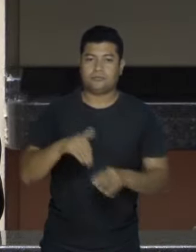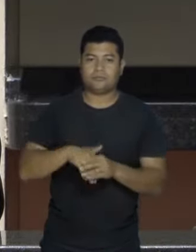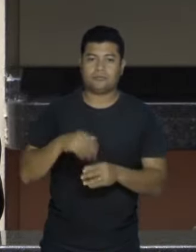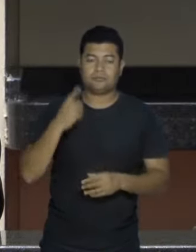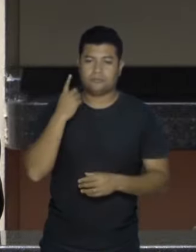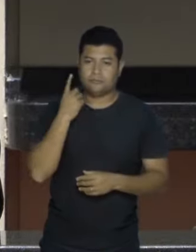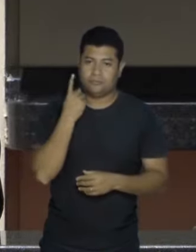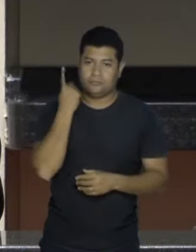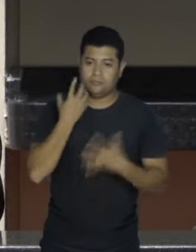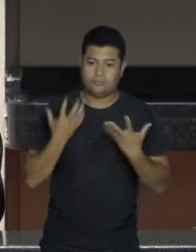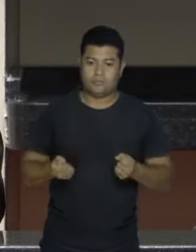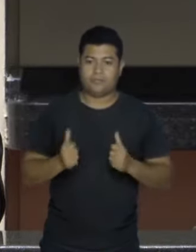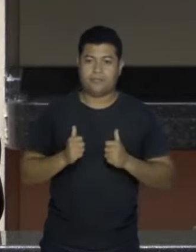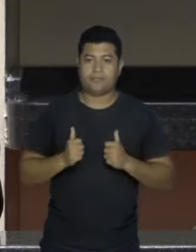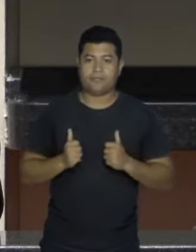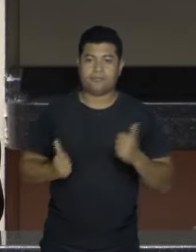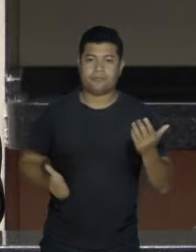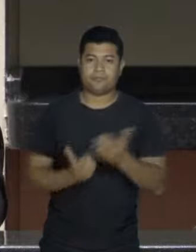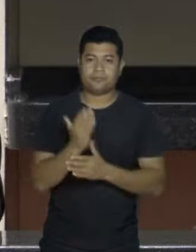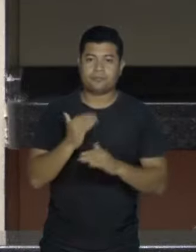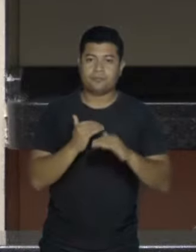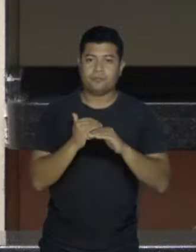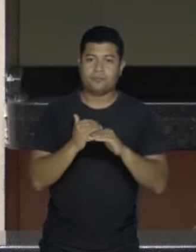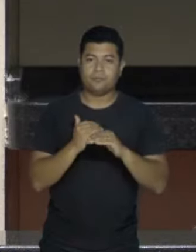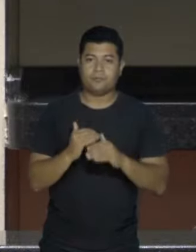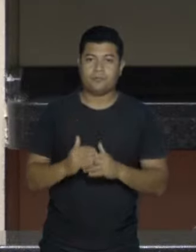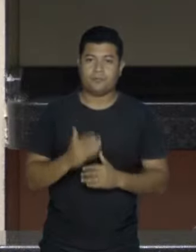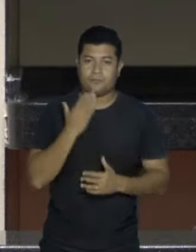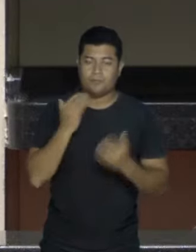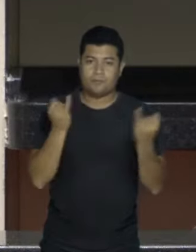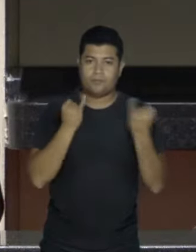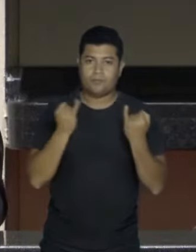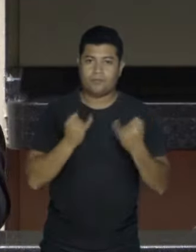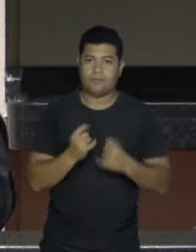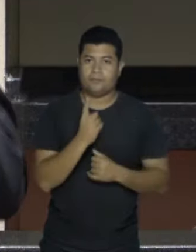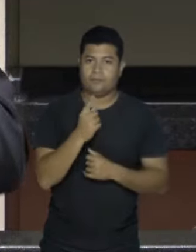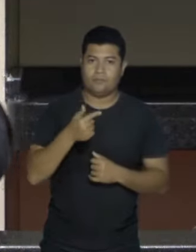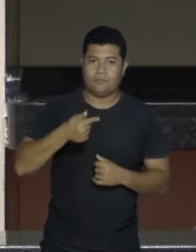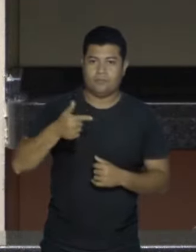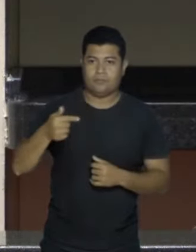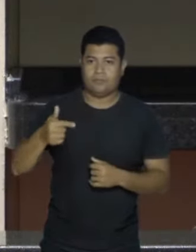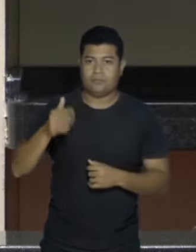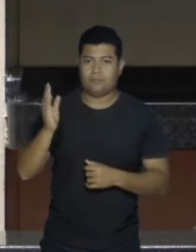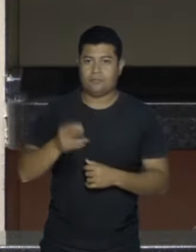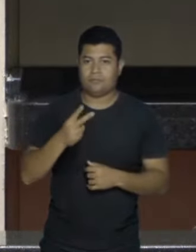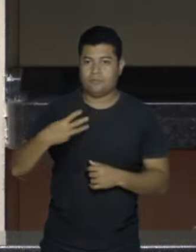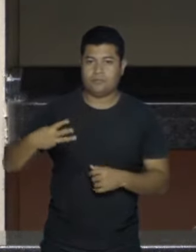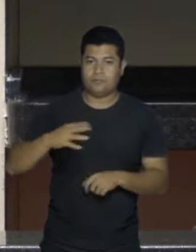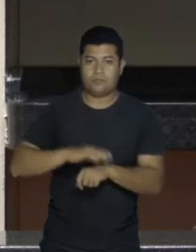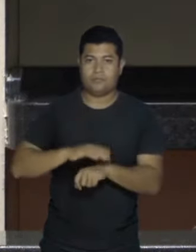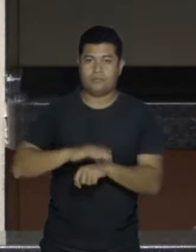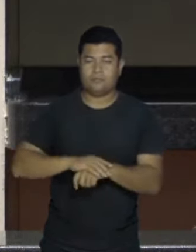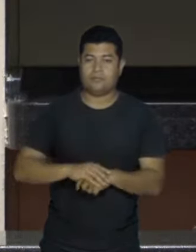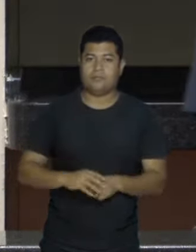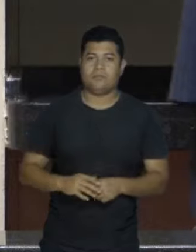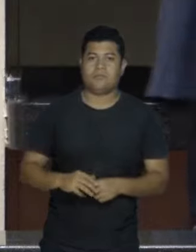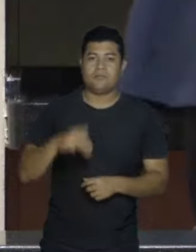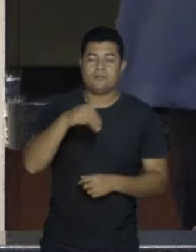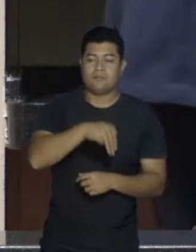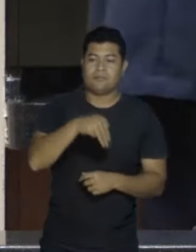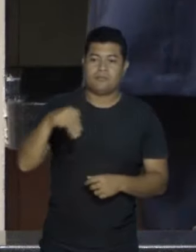permaneça como se encontra aprovado por unanimidade pedindo informação 177 2023 autoria Deputado Sérgio Motta